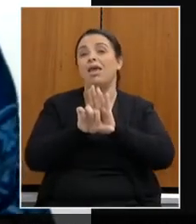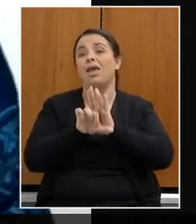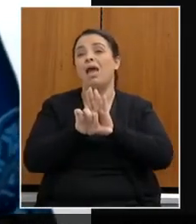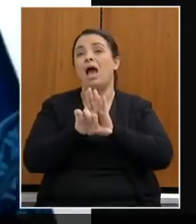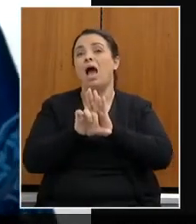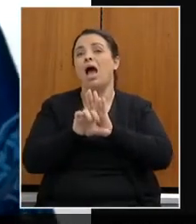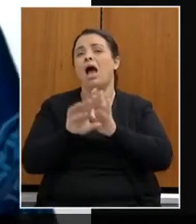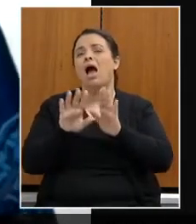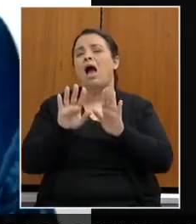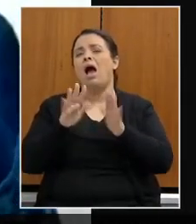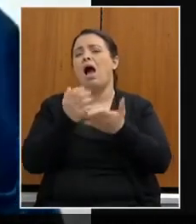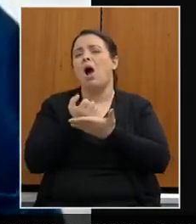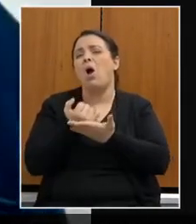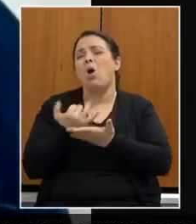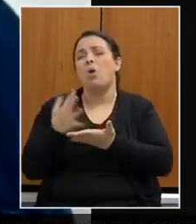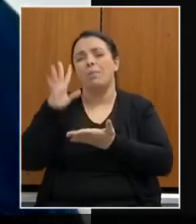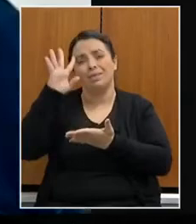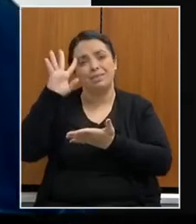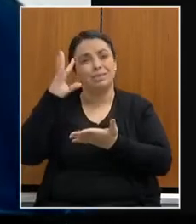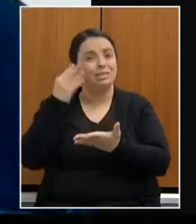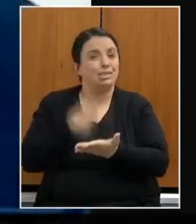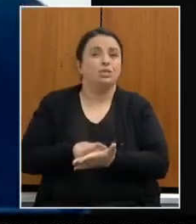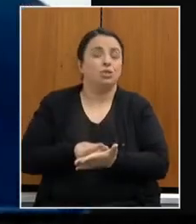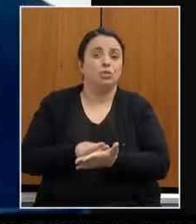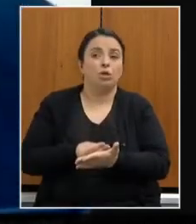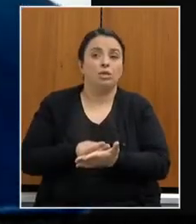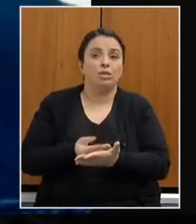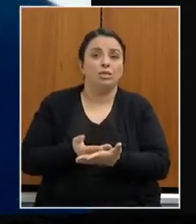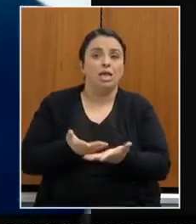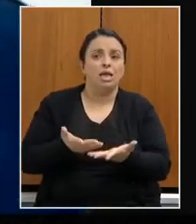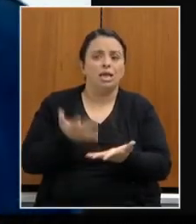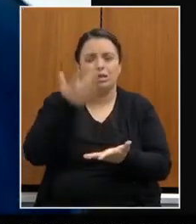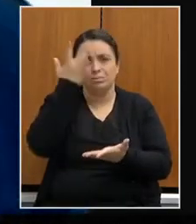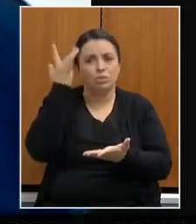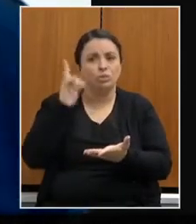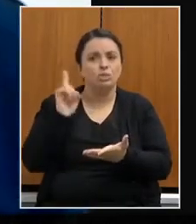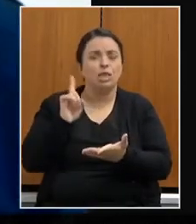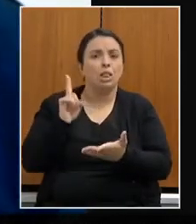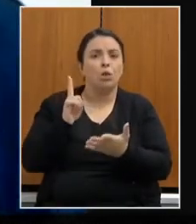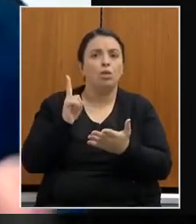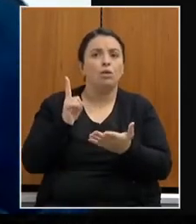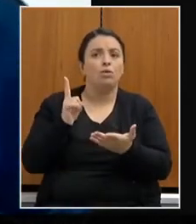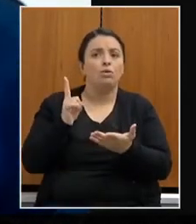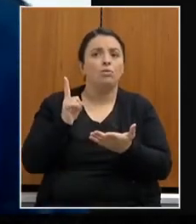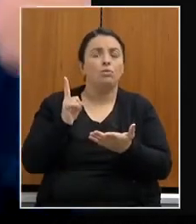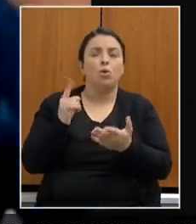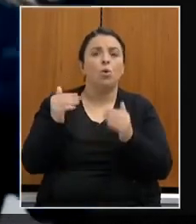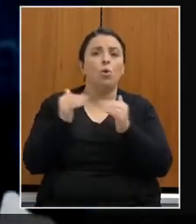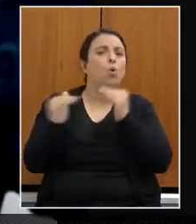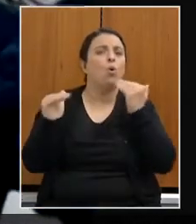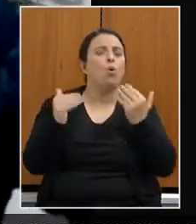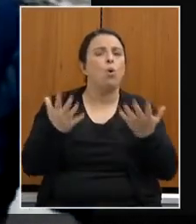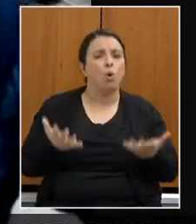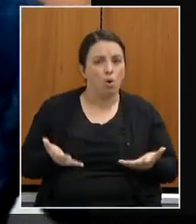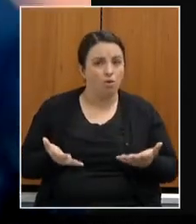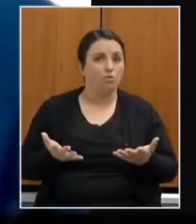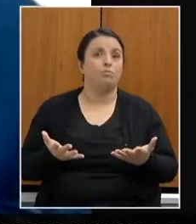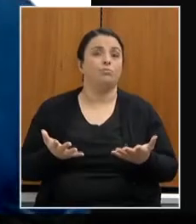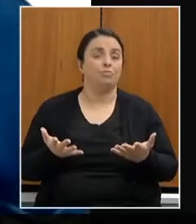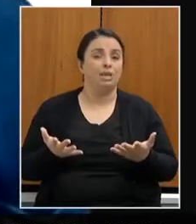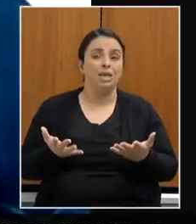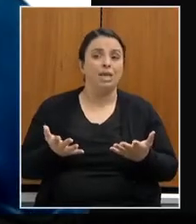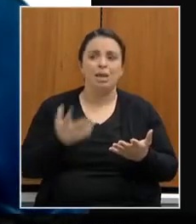e que não está de acordo com a Constituição Federal são às vezes até dispositivos micro-constitucionais